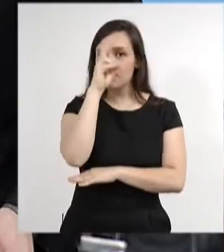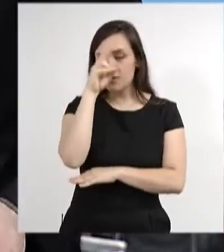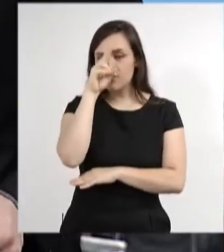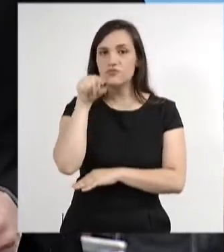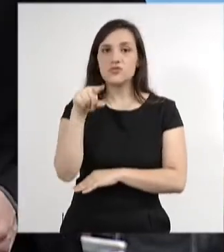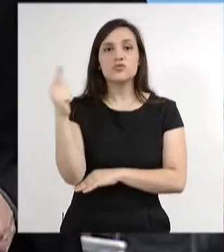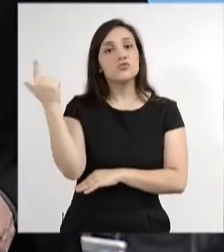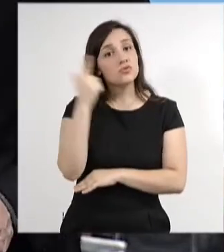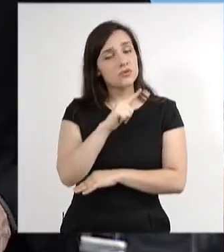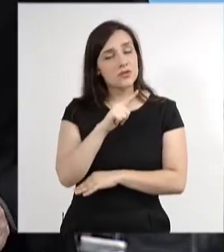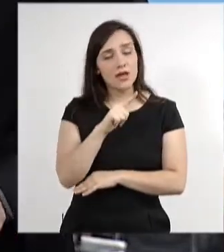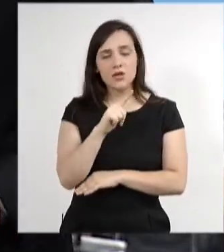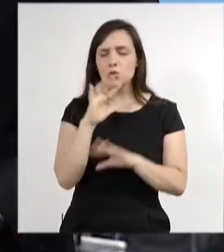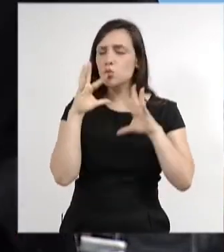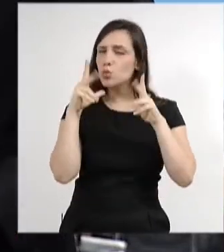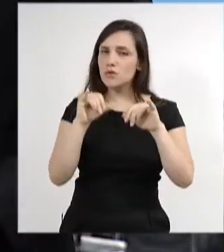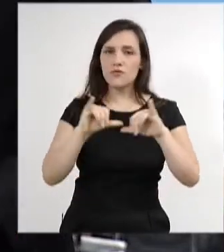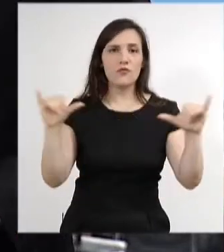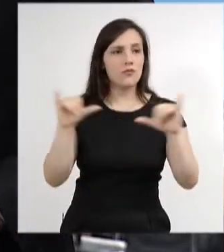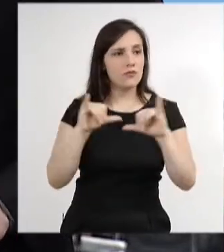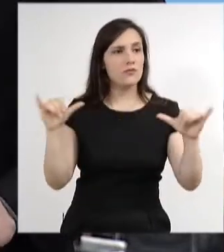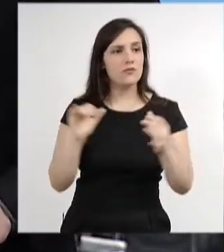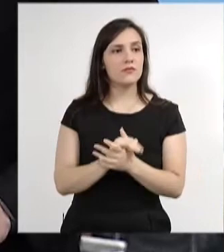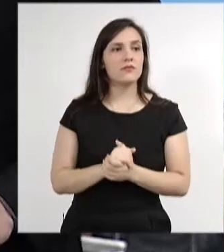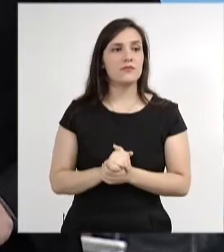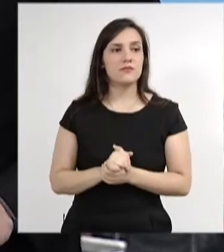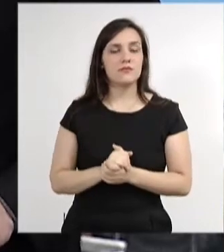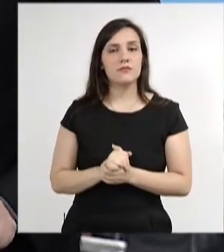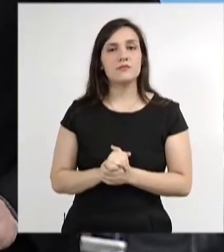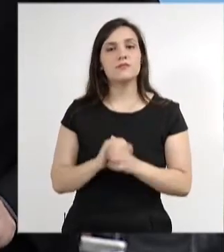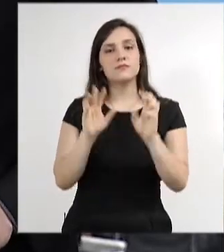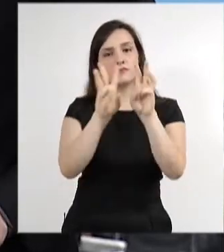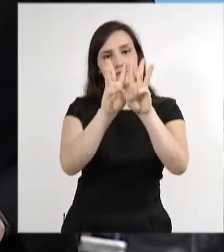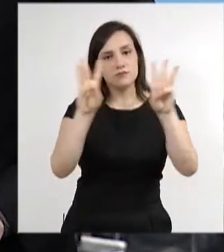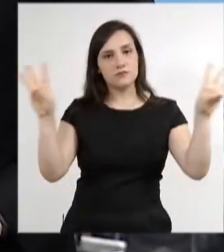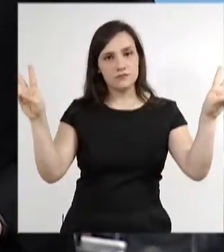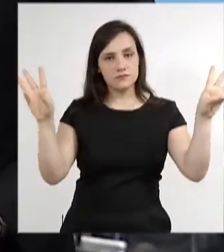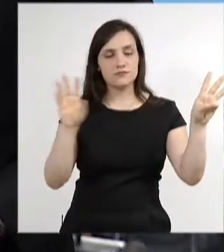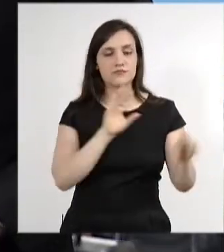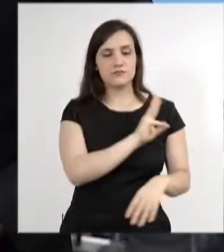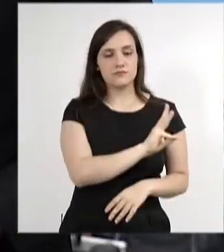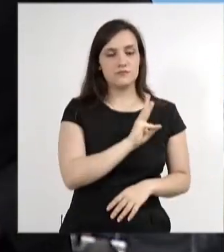pode acompanhar todas as informações aqui da Casa de Leis também no nosso site